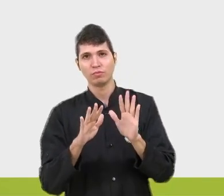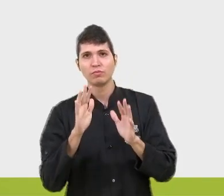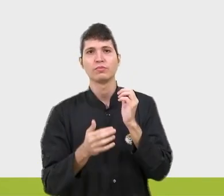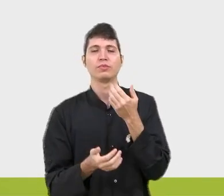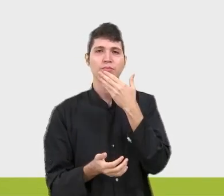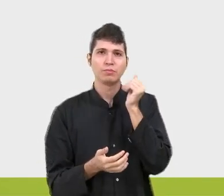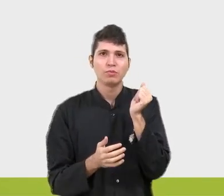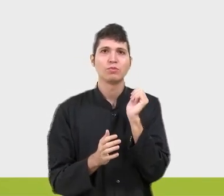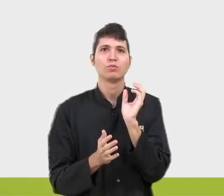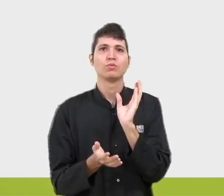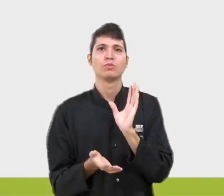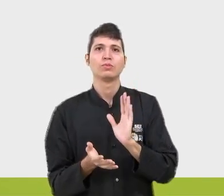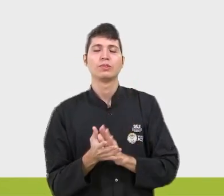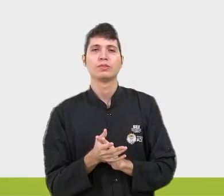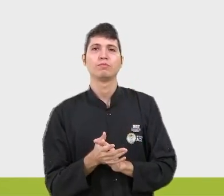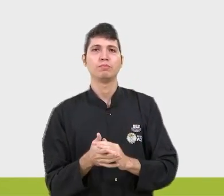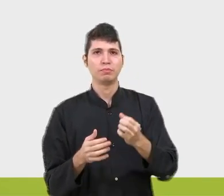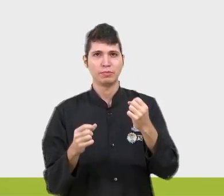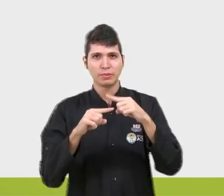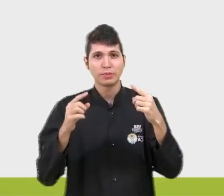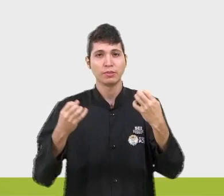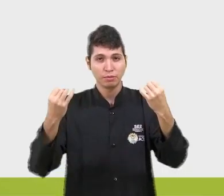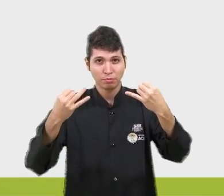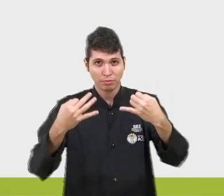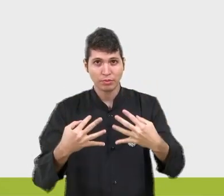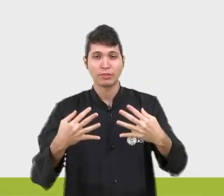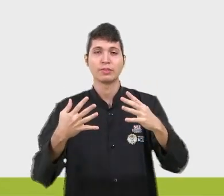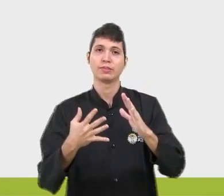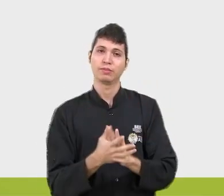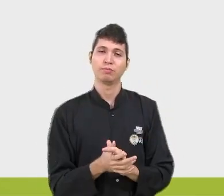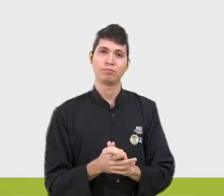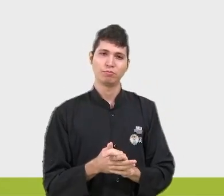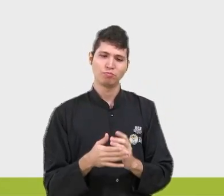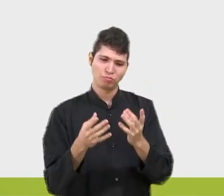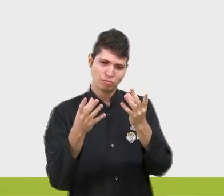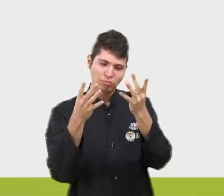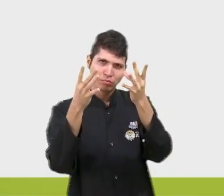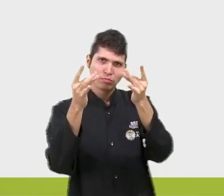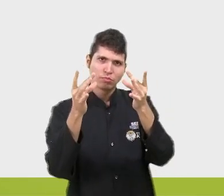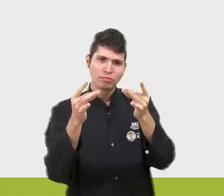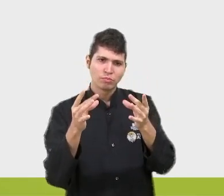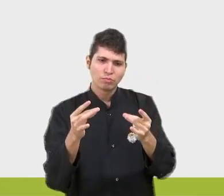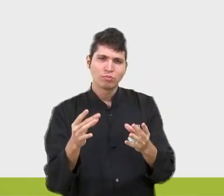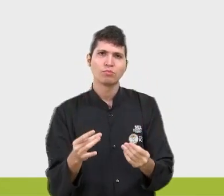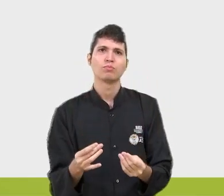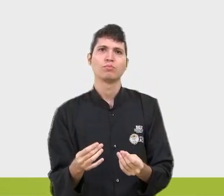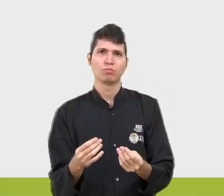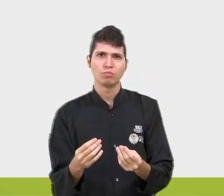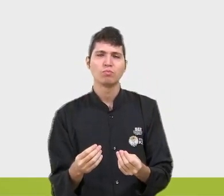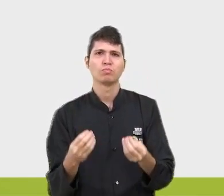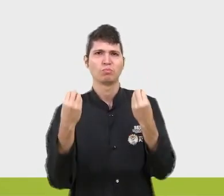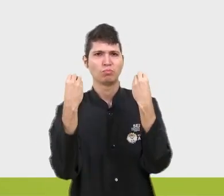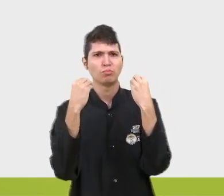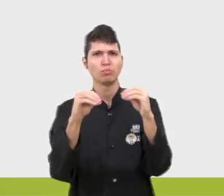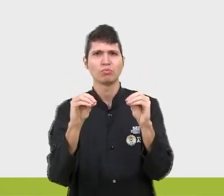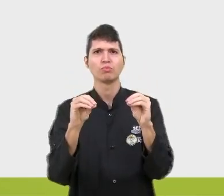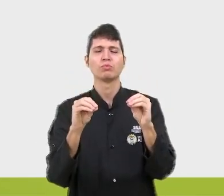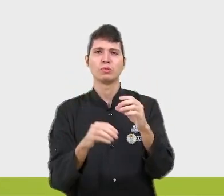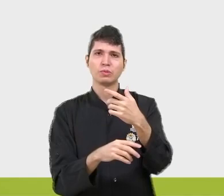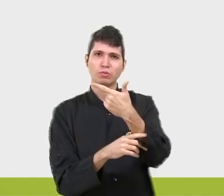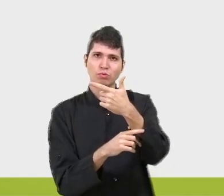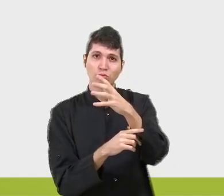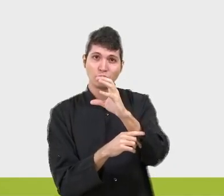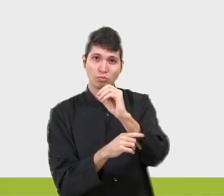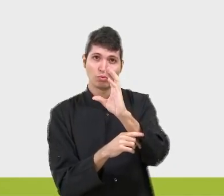Isso se dá pelos impasses, né? Mas, enfim, ela colocou ali nessa competência de número 4, ela conseguiu os 200 pontos,